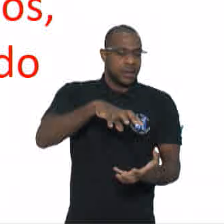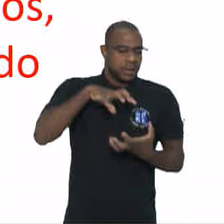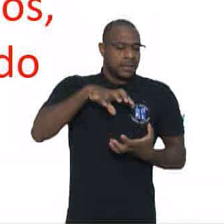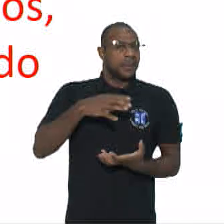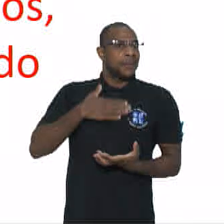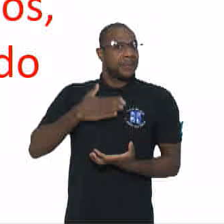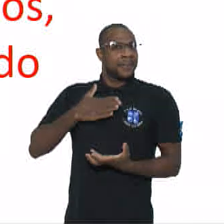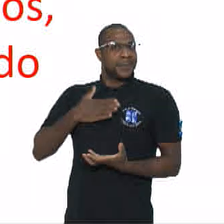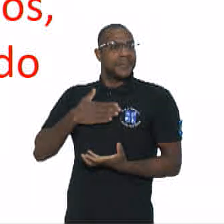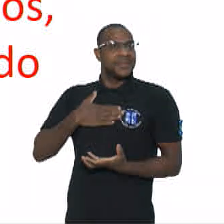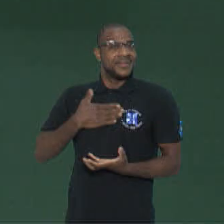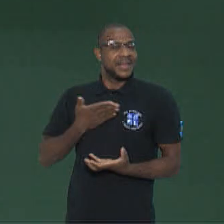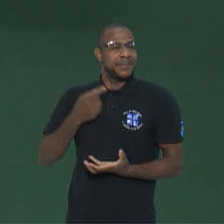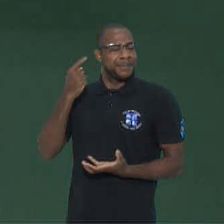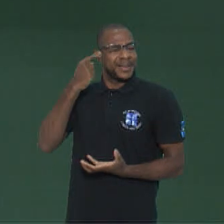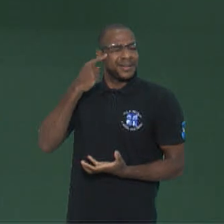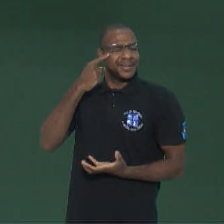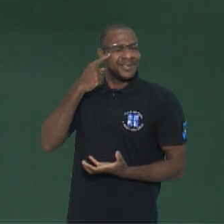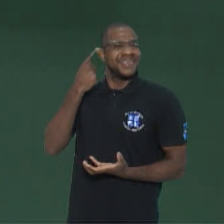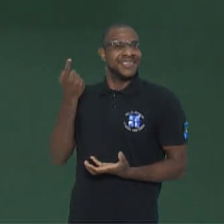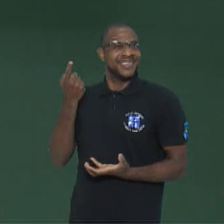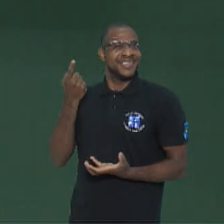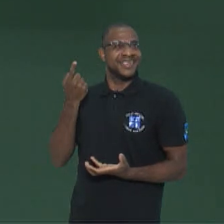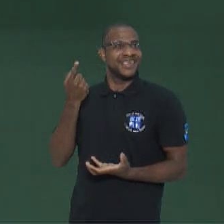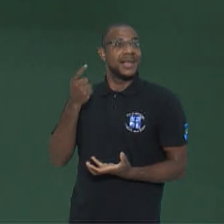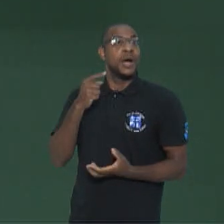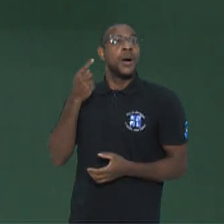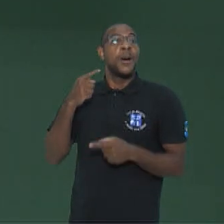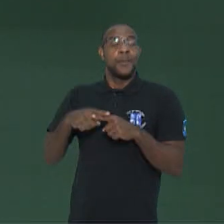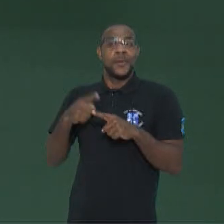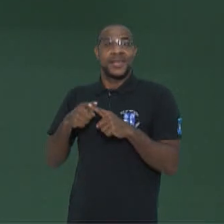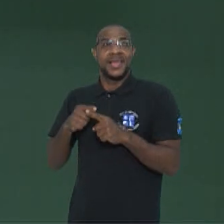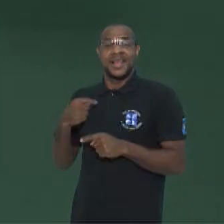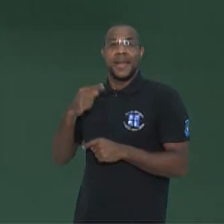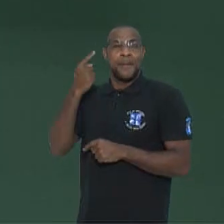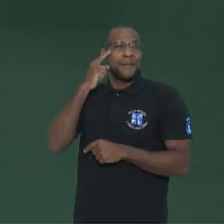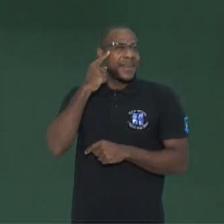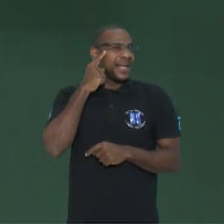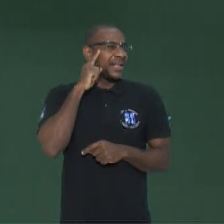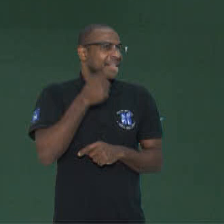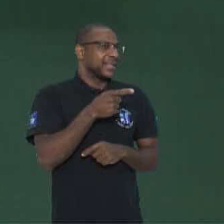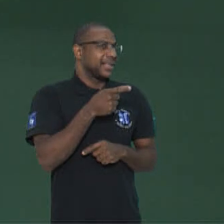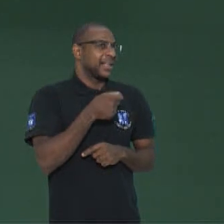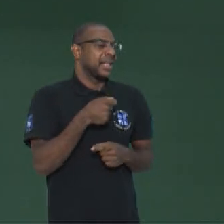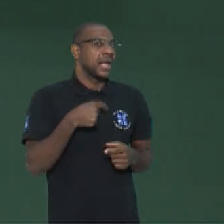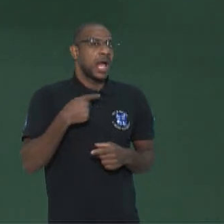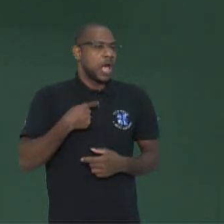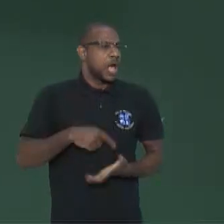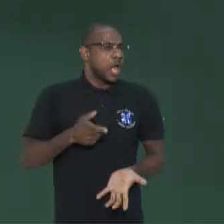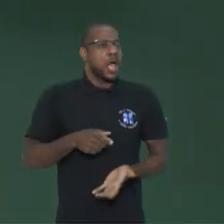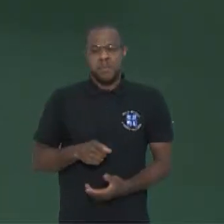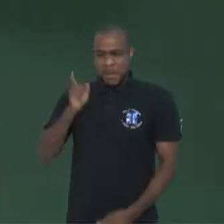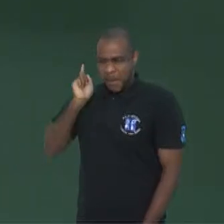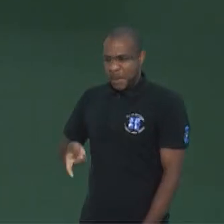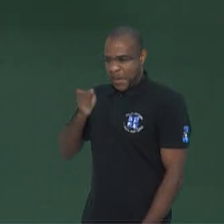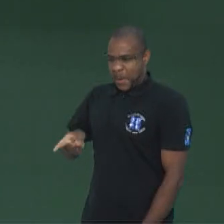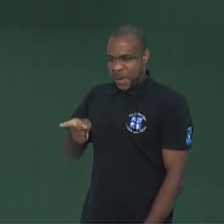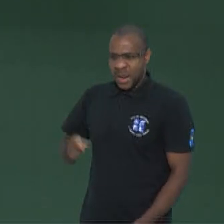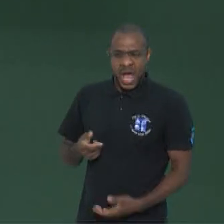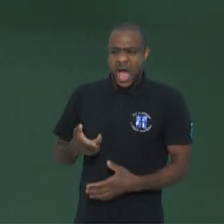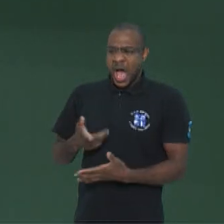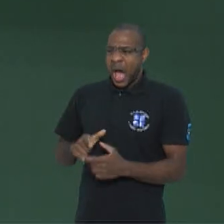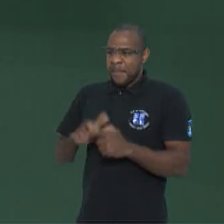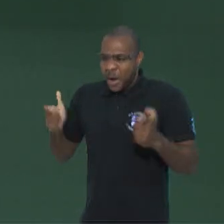nem disse, na verdade ele pensou, né? Porque ele achou que ele ia levar uma bronca, né? Mas a maioria dos gatos